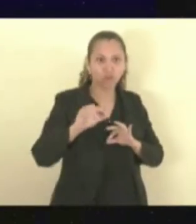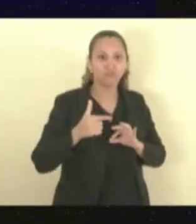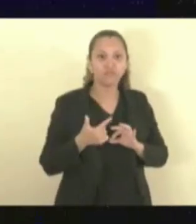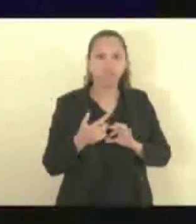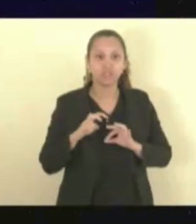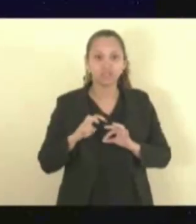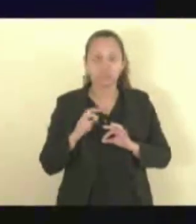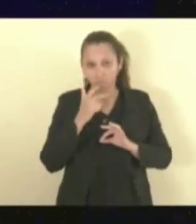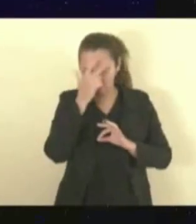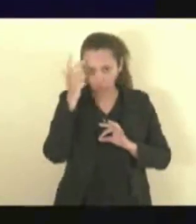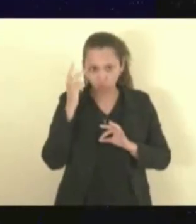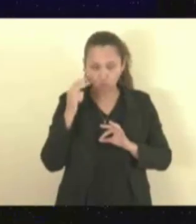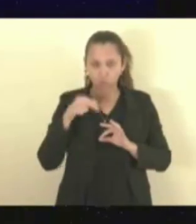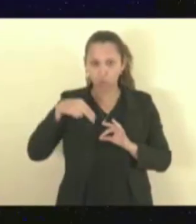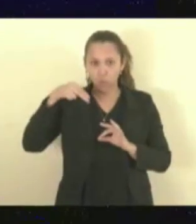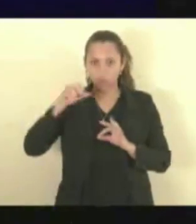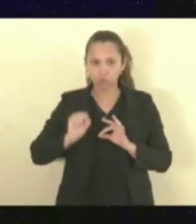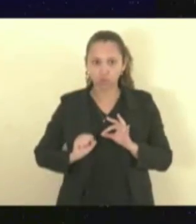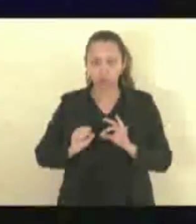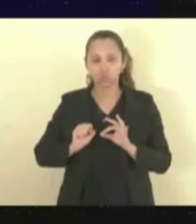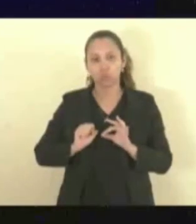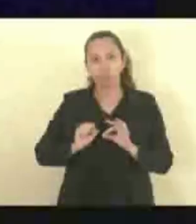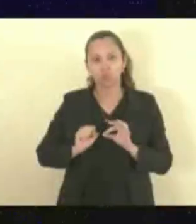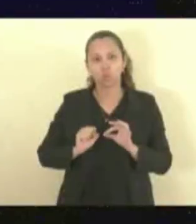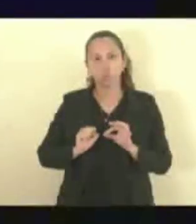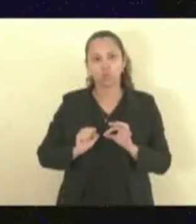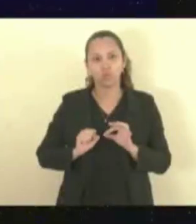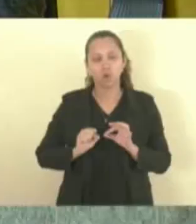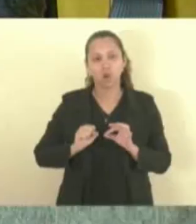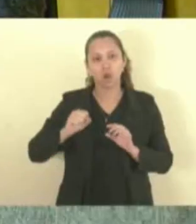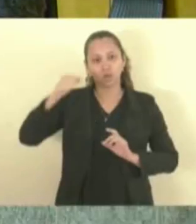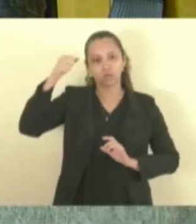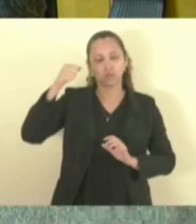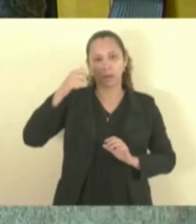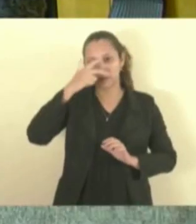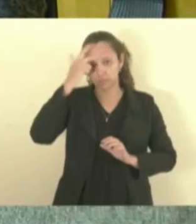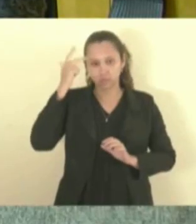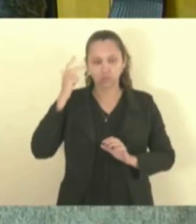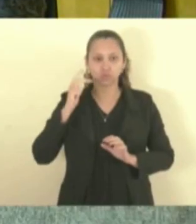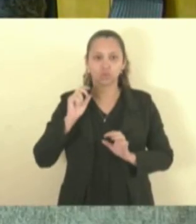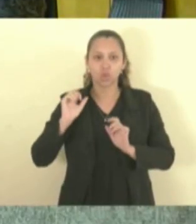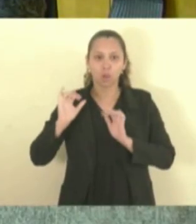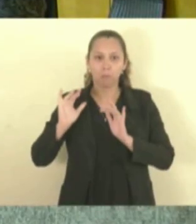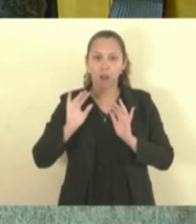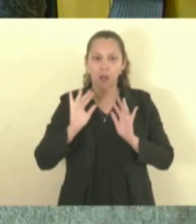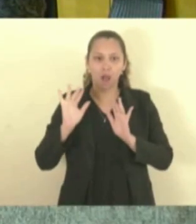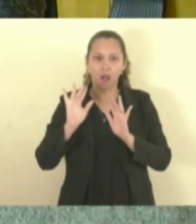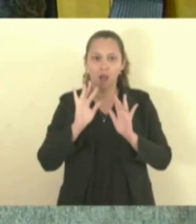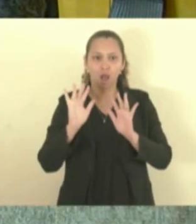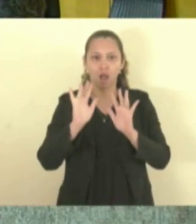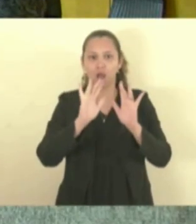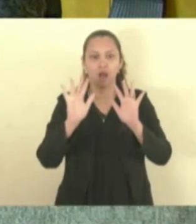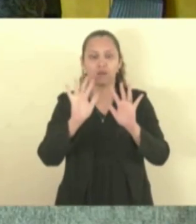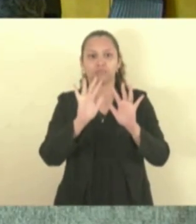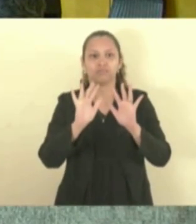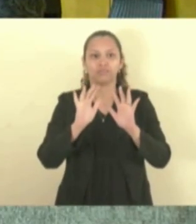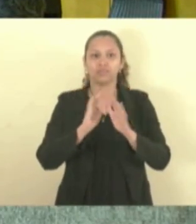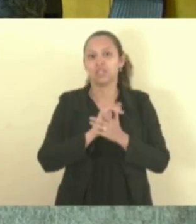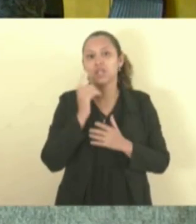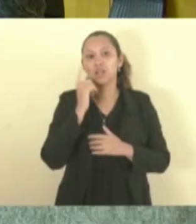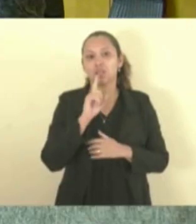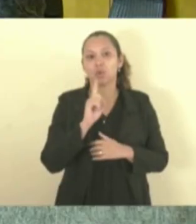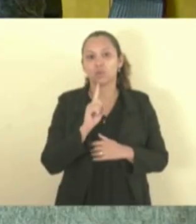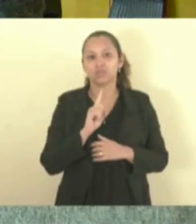começando do norte para o sul e 25 do sul para o norte por dia. E fora isso, você não consegue, né, frequentar essa